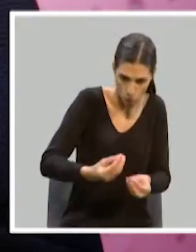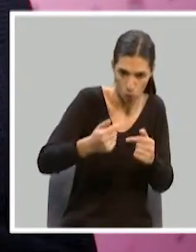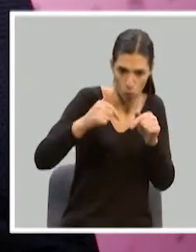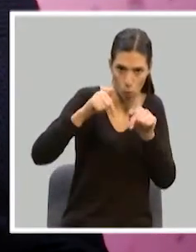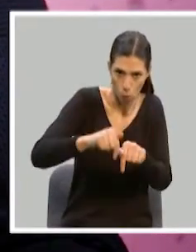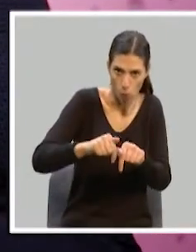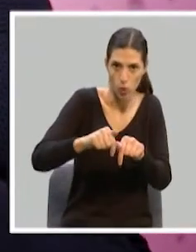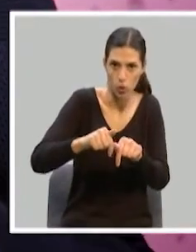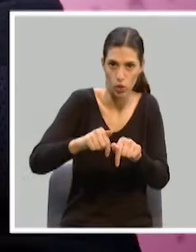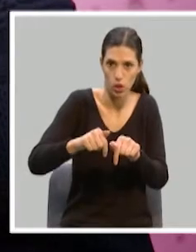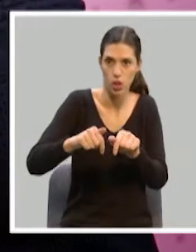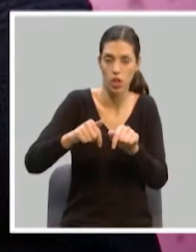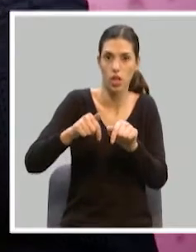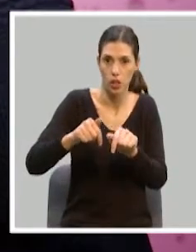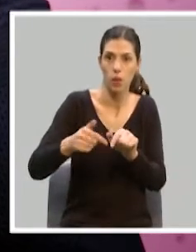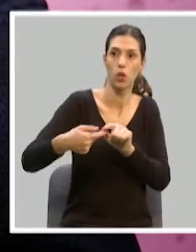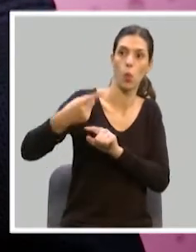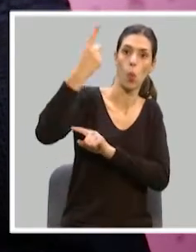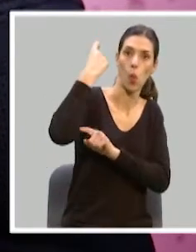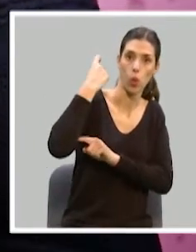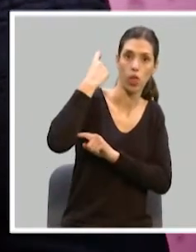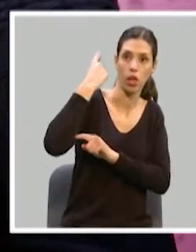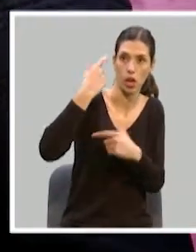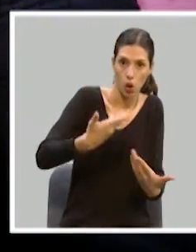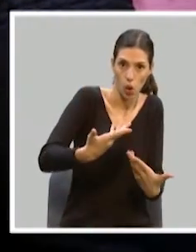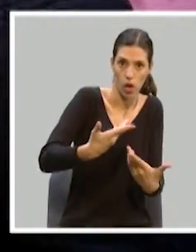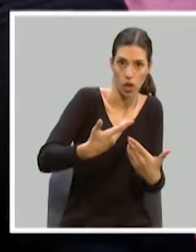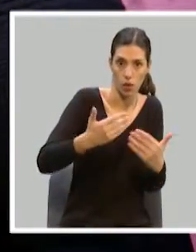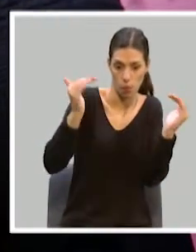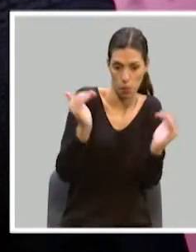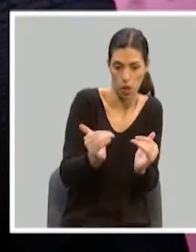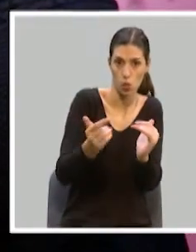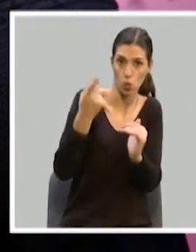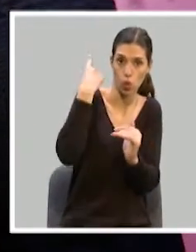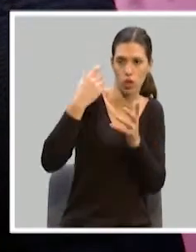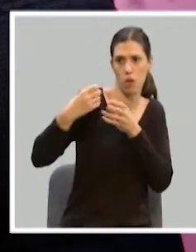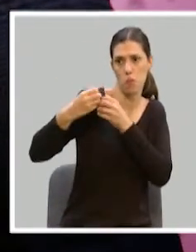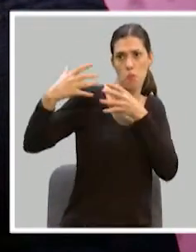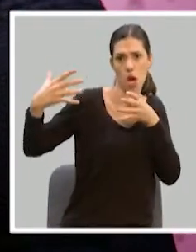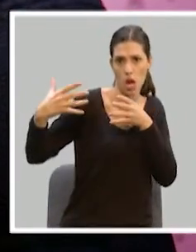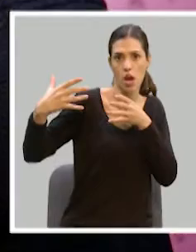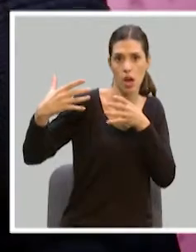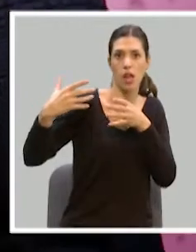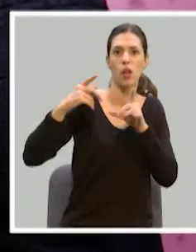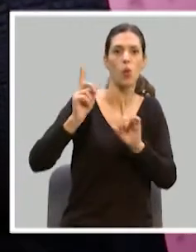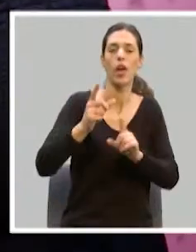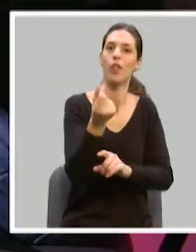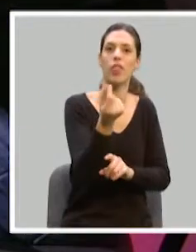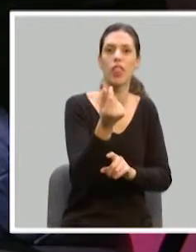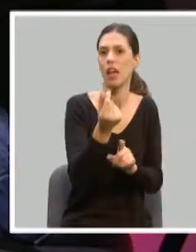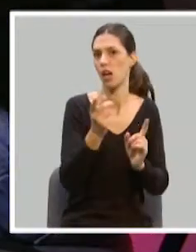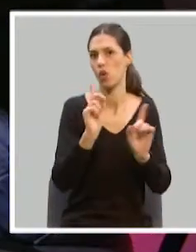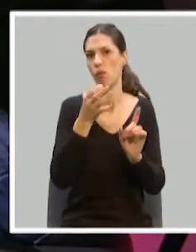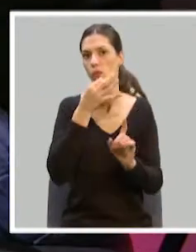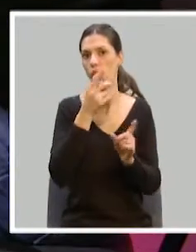do que horas ontem tendo menos hoje do cunhado ontem e isto é muito difícil casar contigo ter menos não é só o